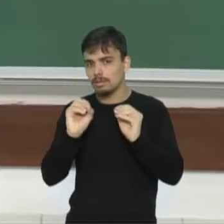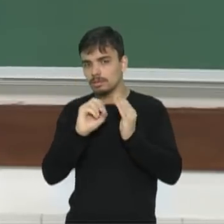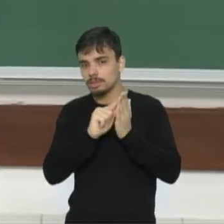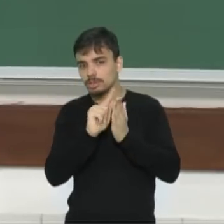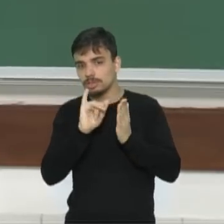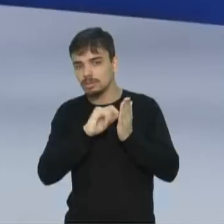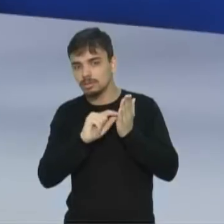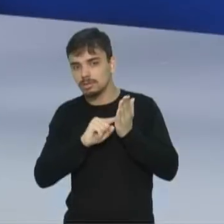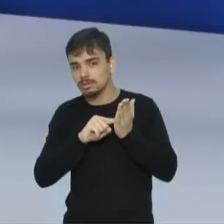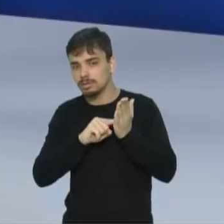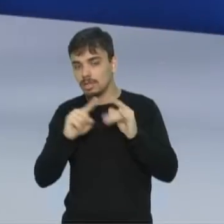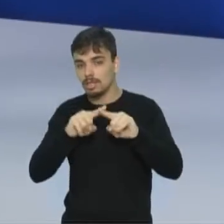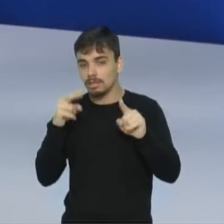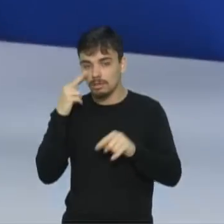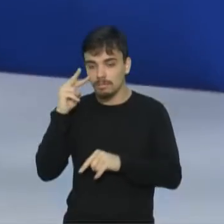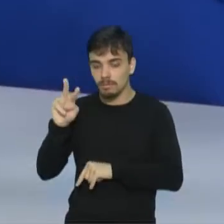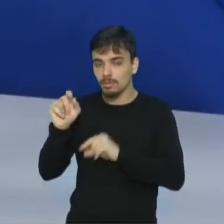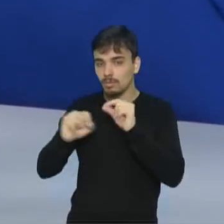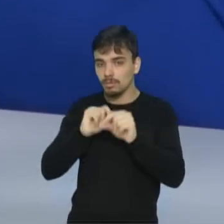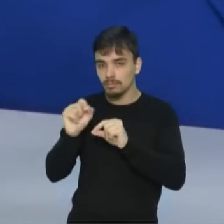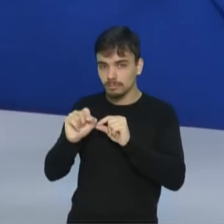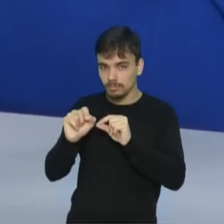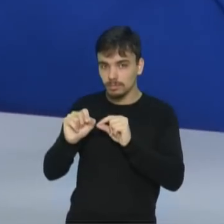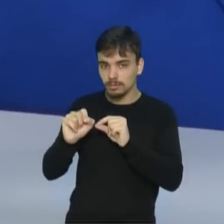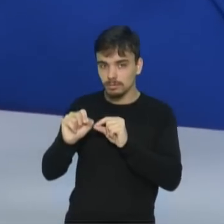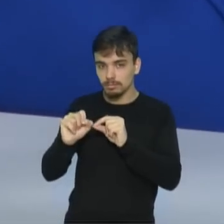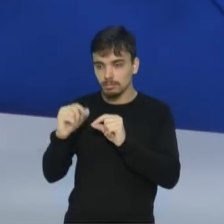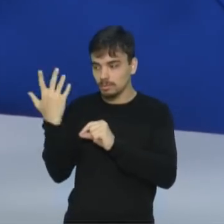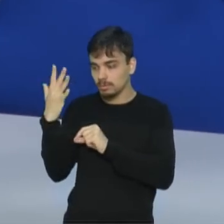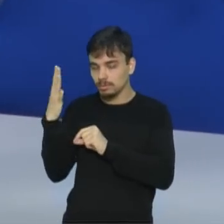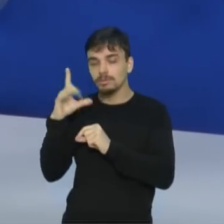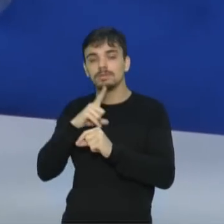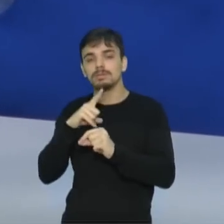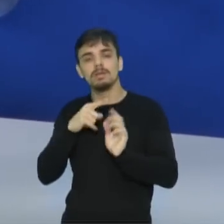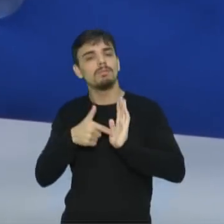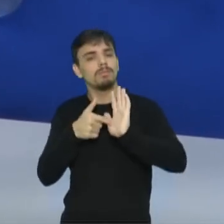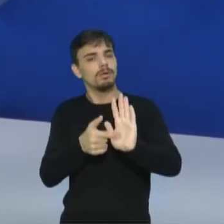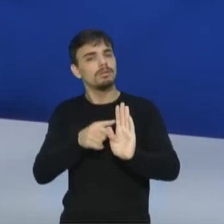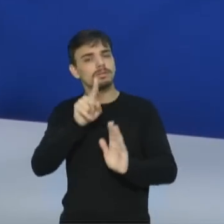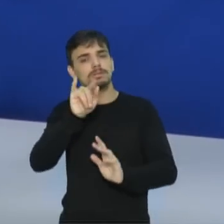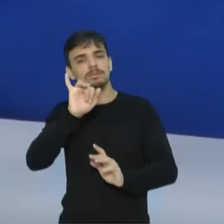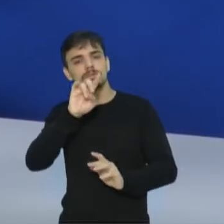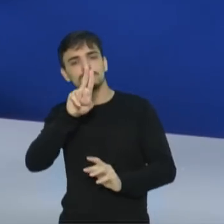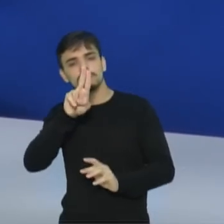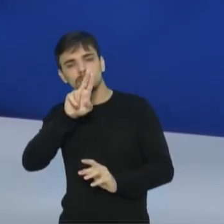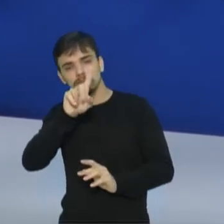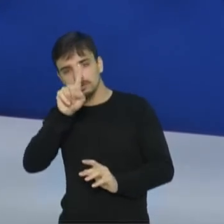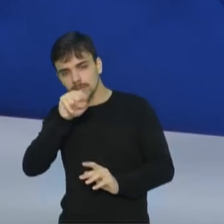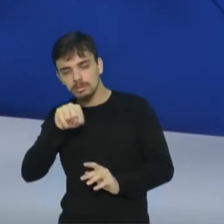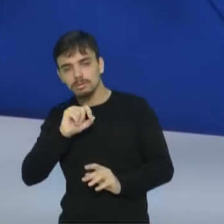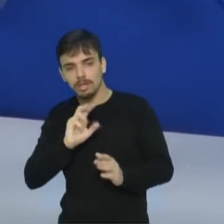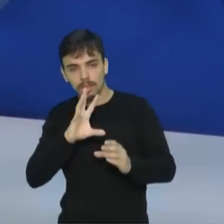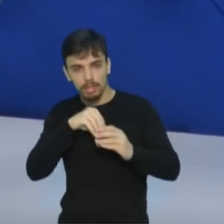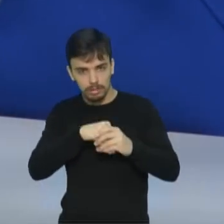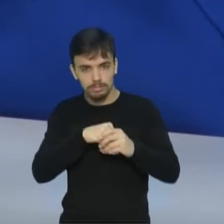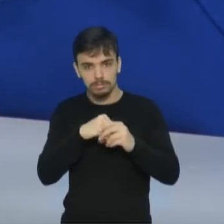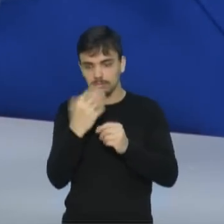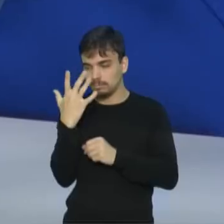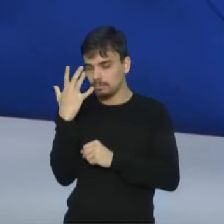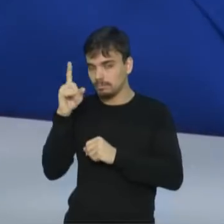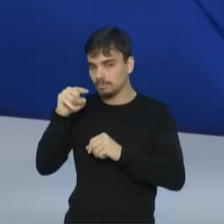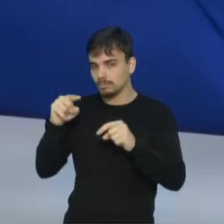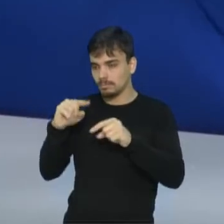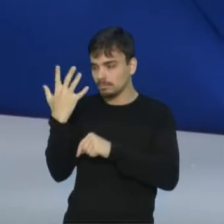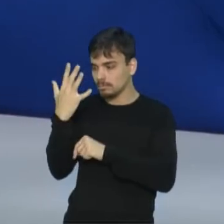espelho. E o giz aparece dentro do espelho. Esse espelho é um espelho plano,